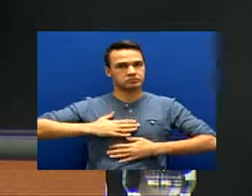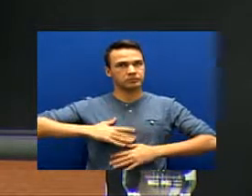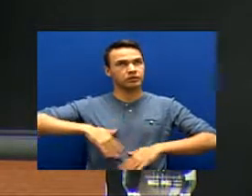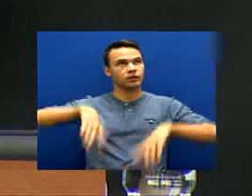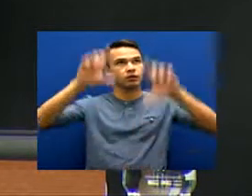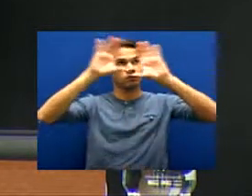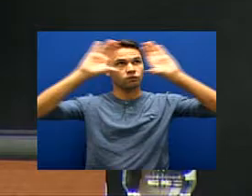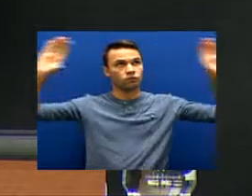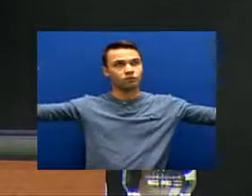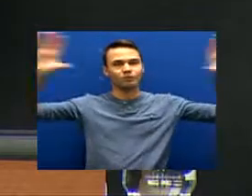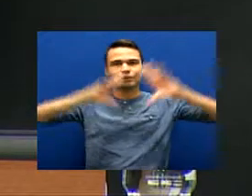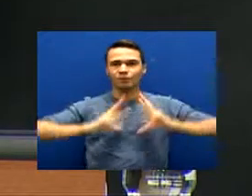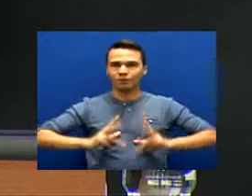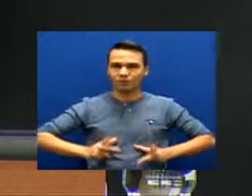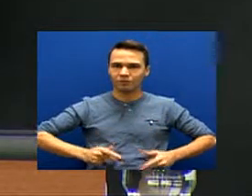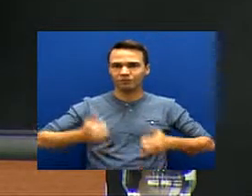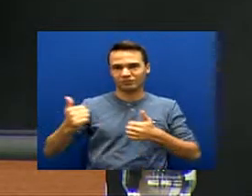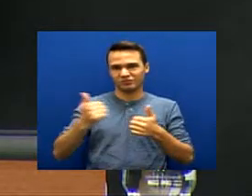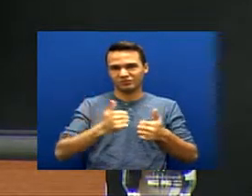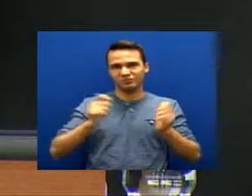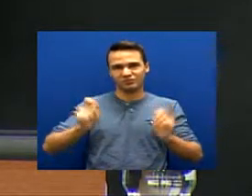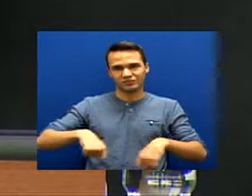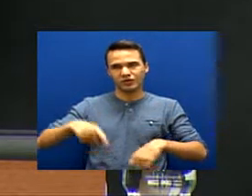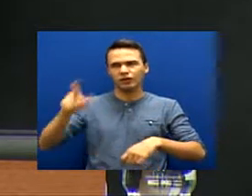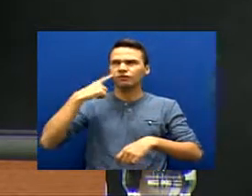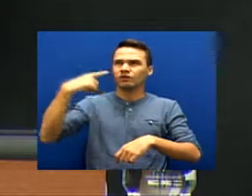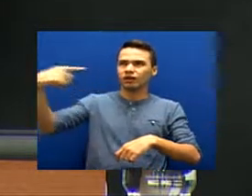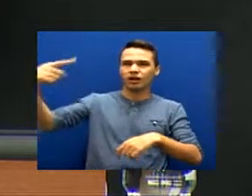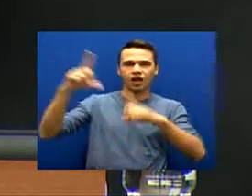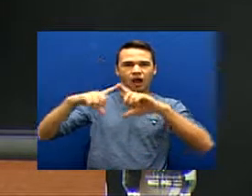alegria. Gostaria de fazer